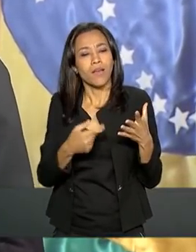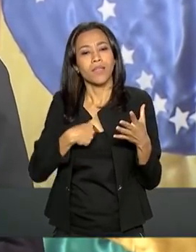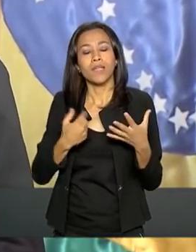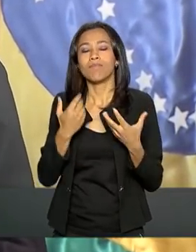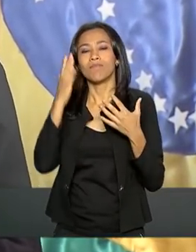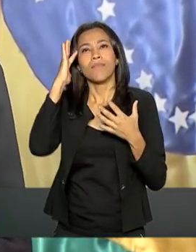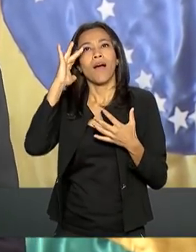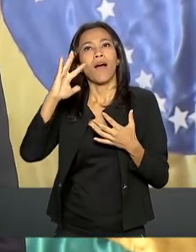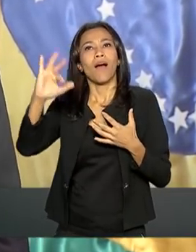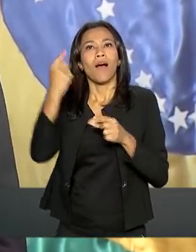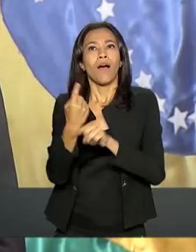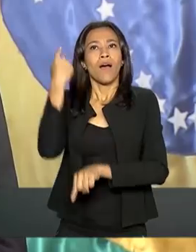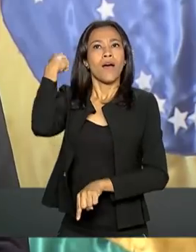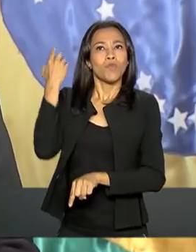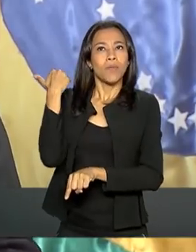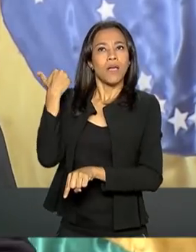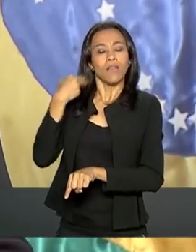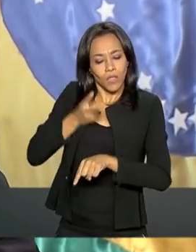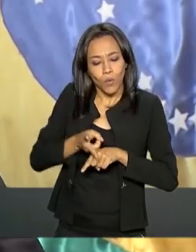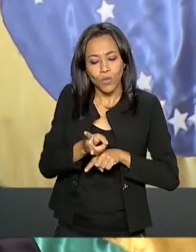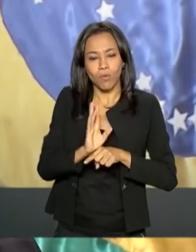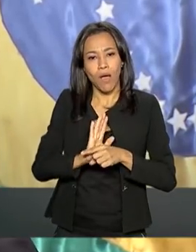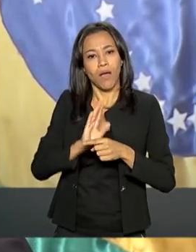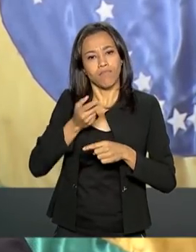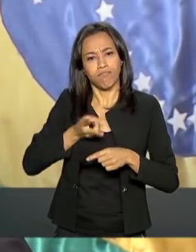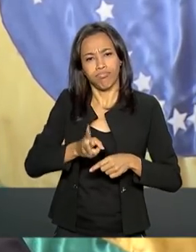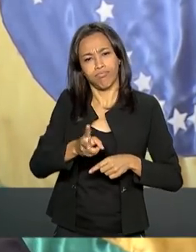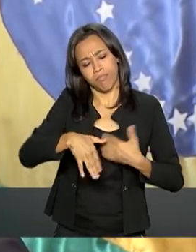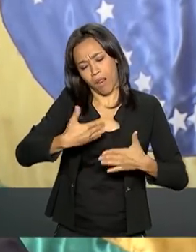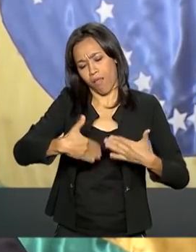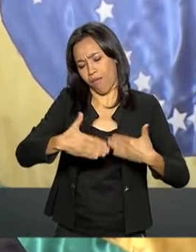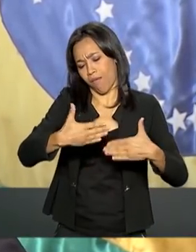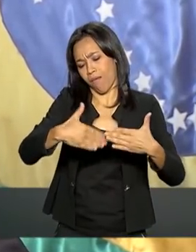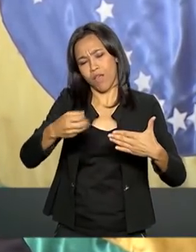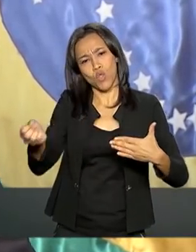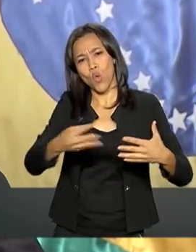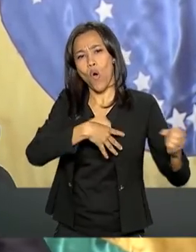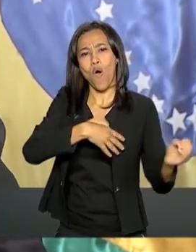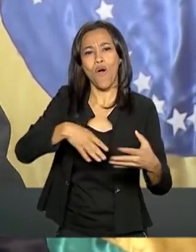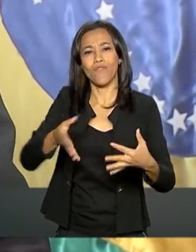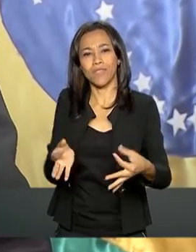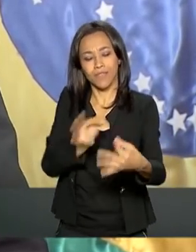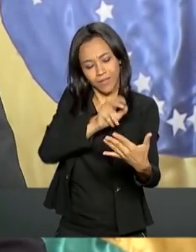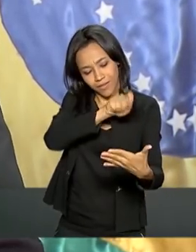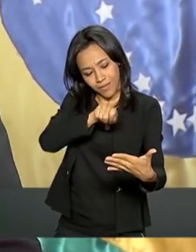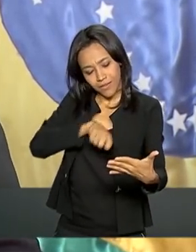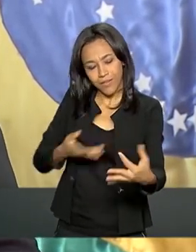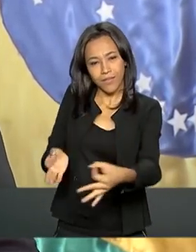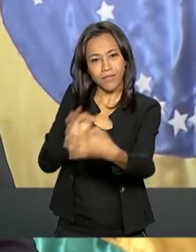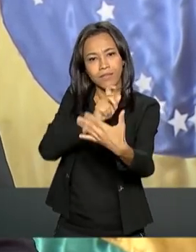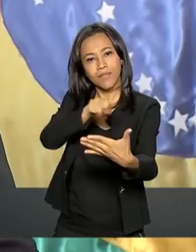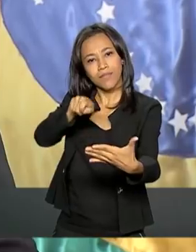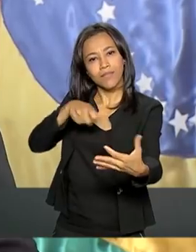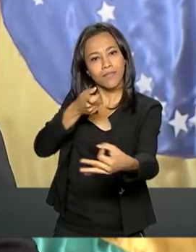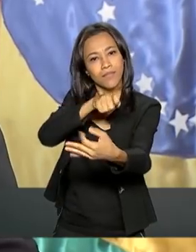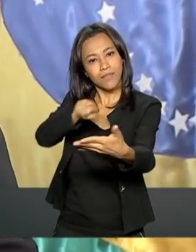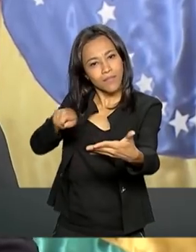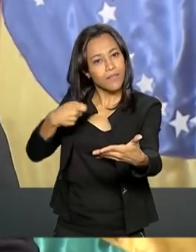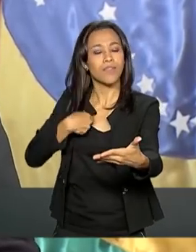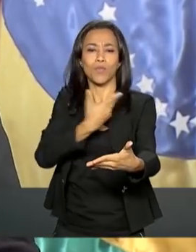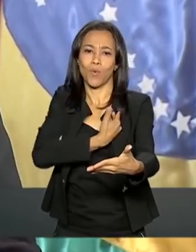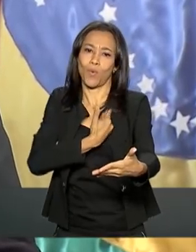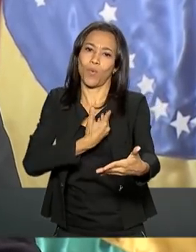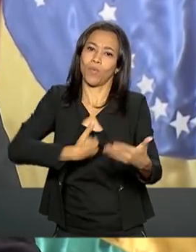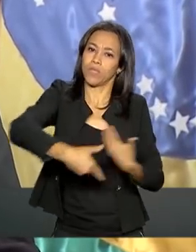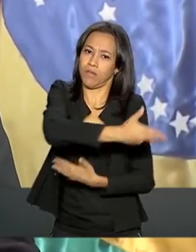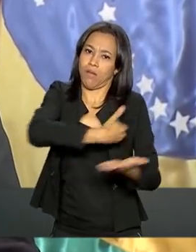passado para poder dar um grande salto e continuar construindo e escrevendo novas páginas nesta relação. O Brasil é o principal